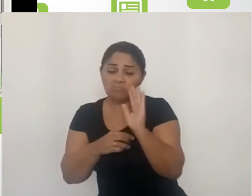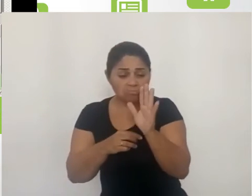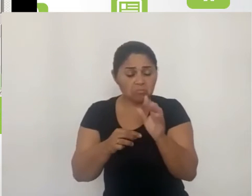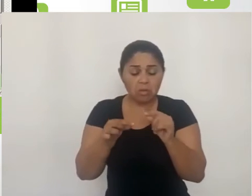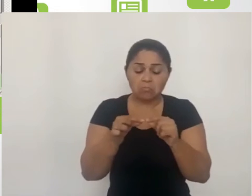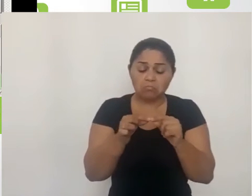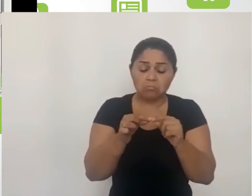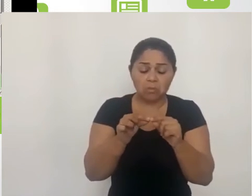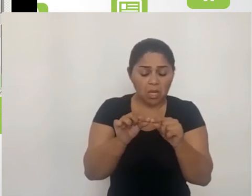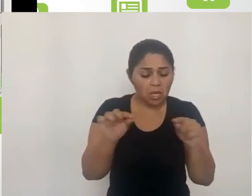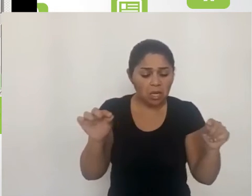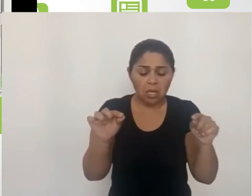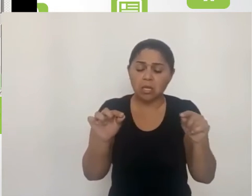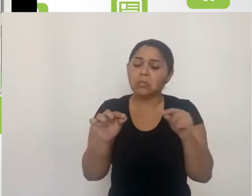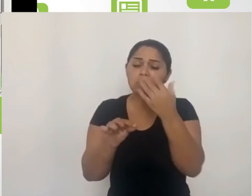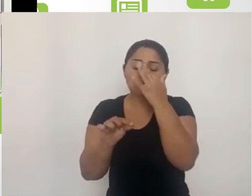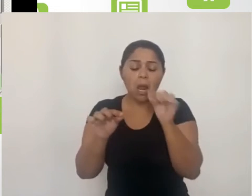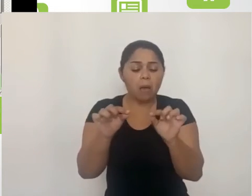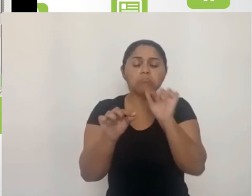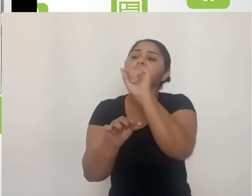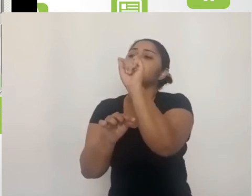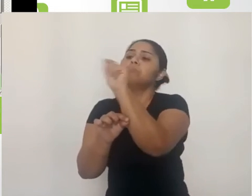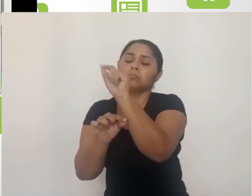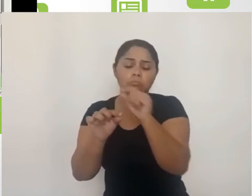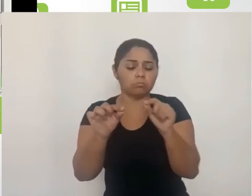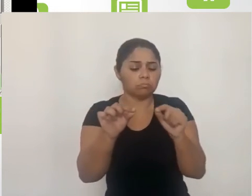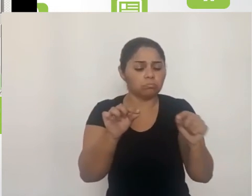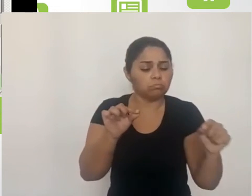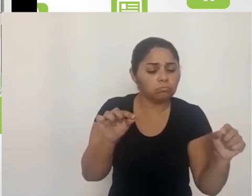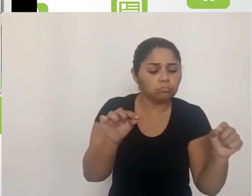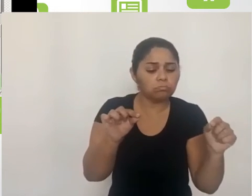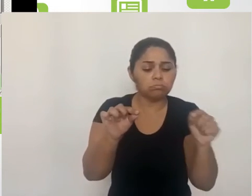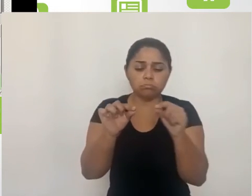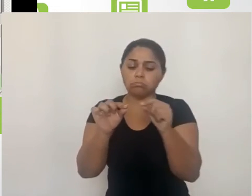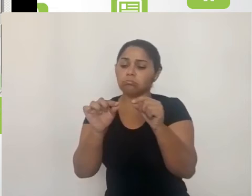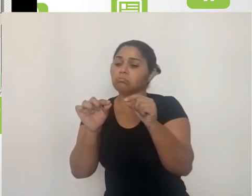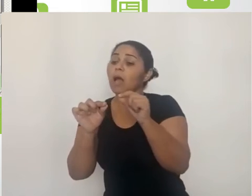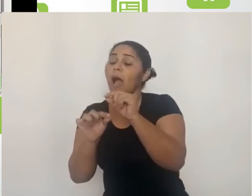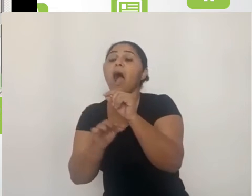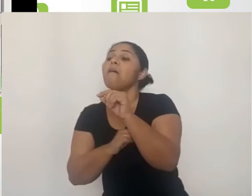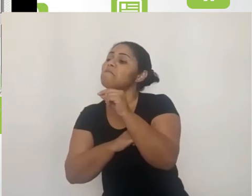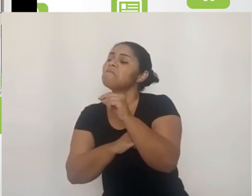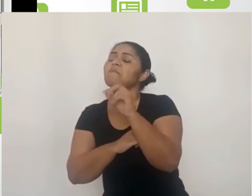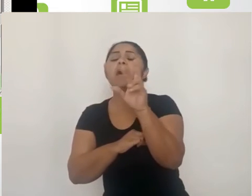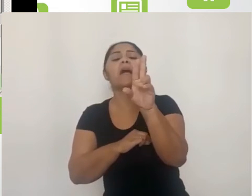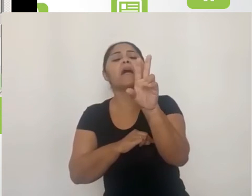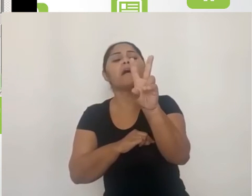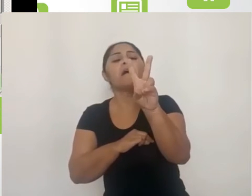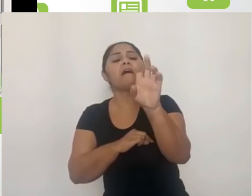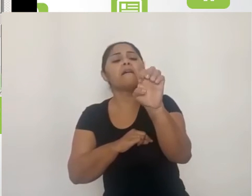vertical, ver o que acontece. Ah, o objeto é espelhado na